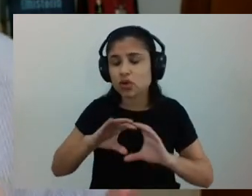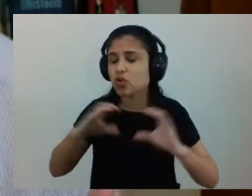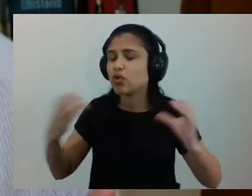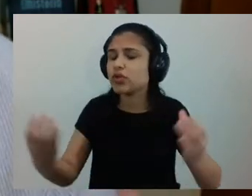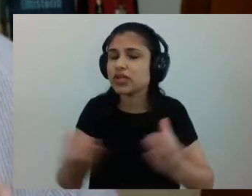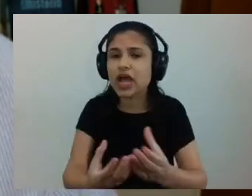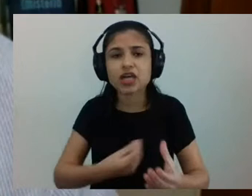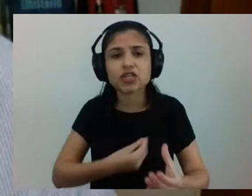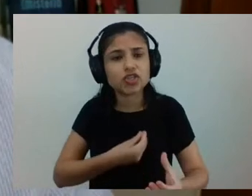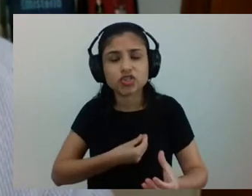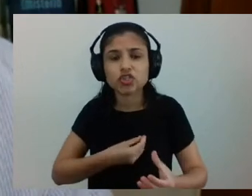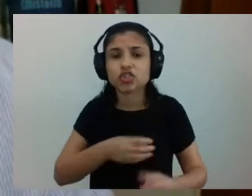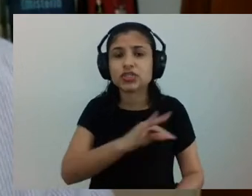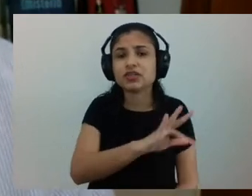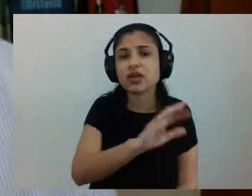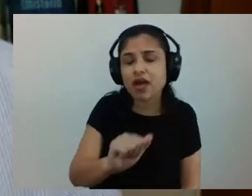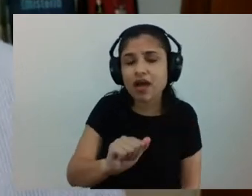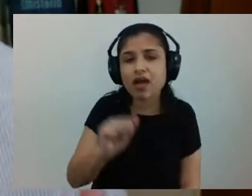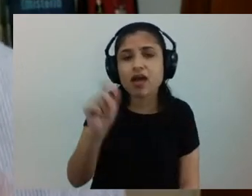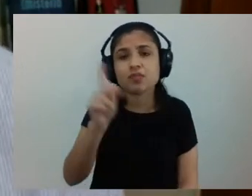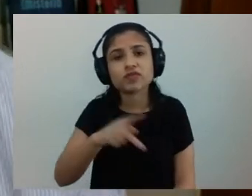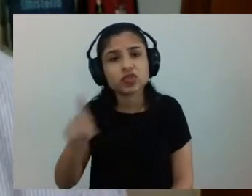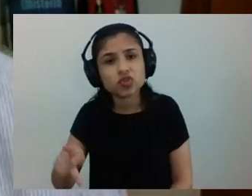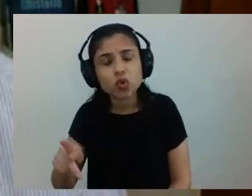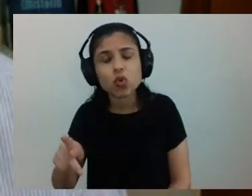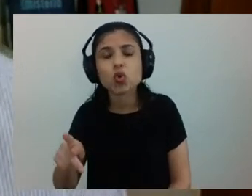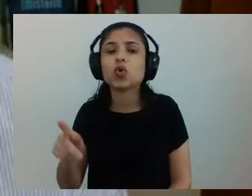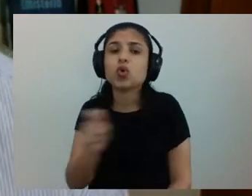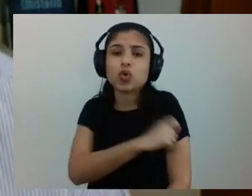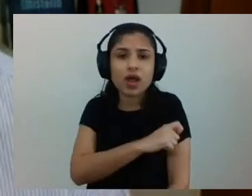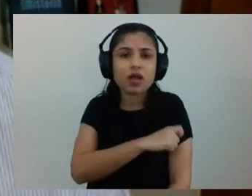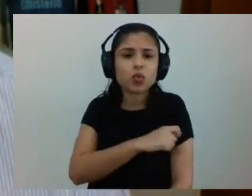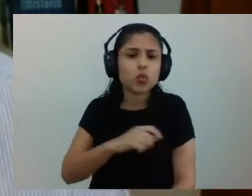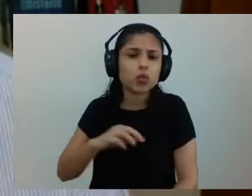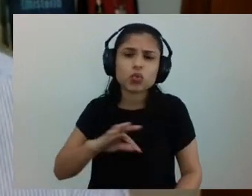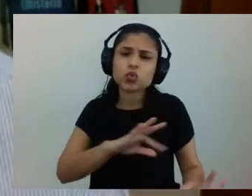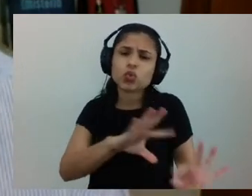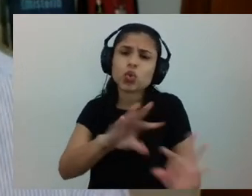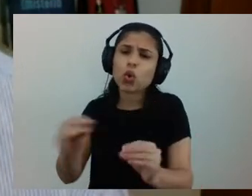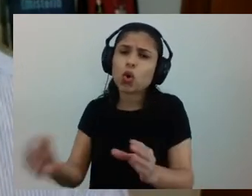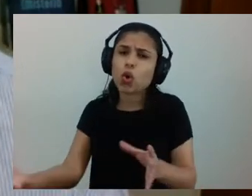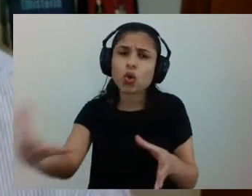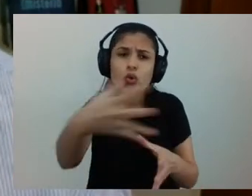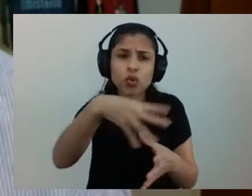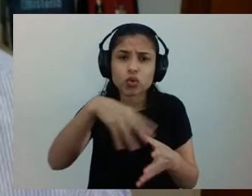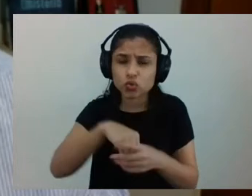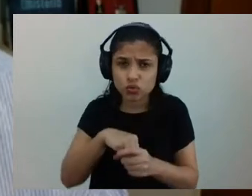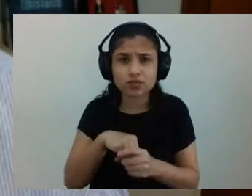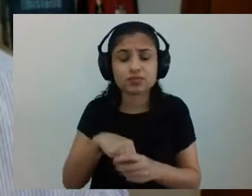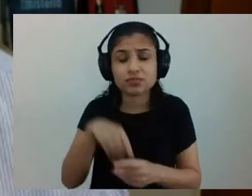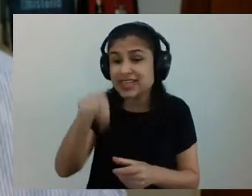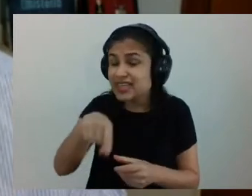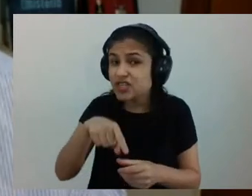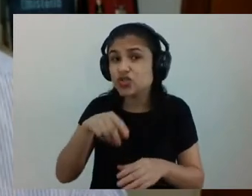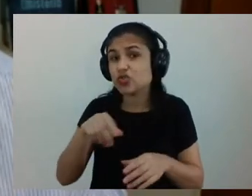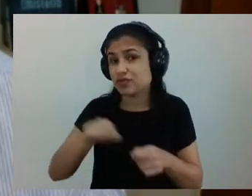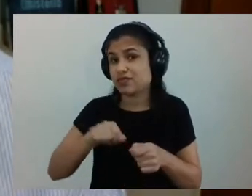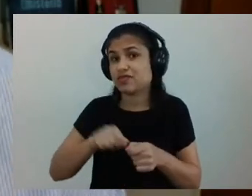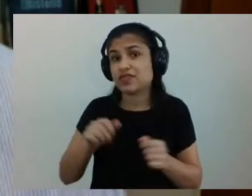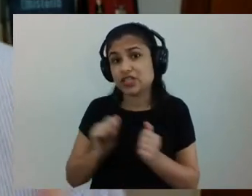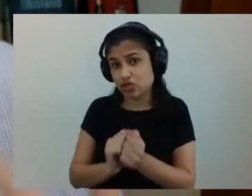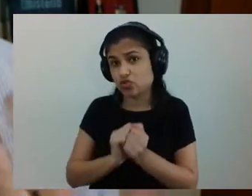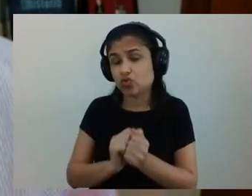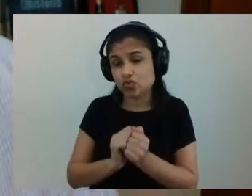os nossos TAs, os nossos docentes, os nossos estudantes. Isso sim é fazer juntos, trazendo todos